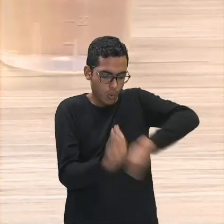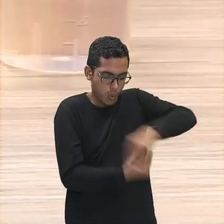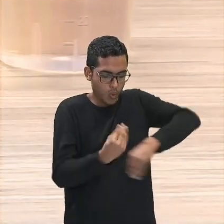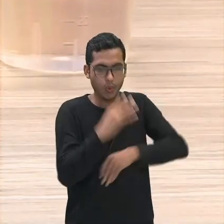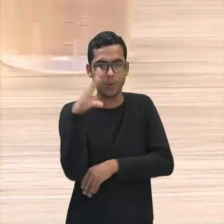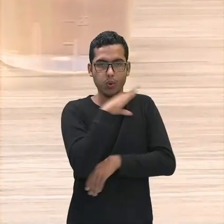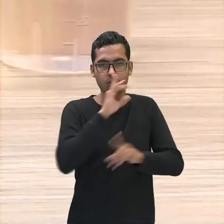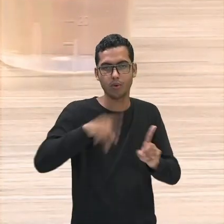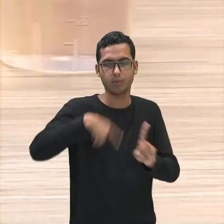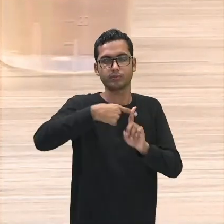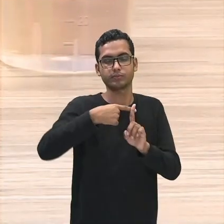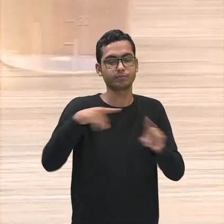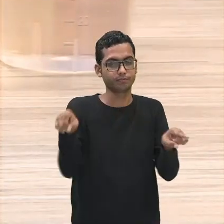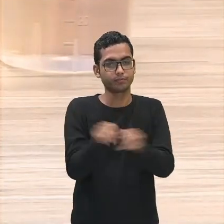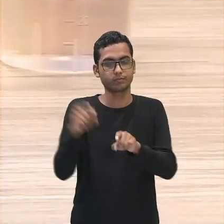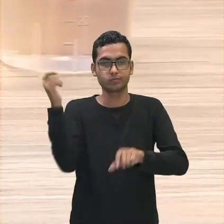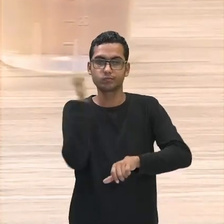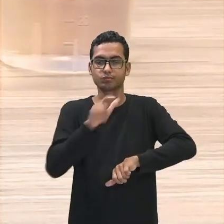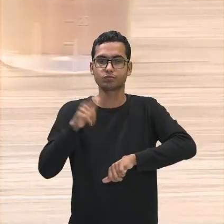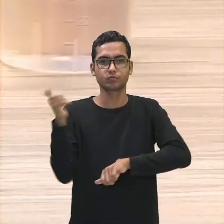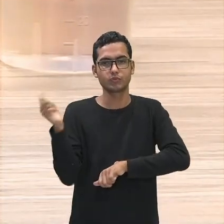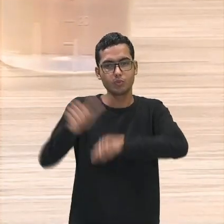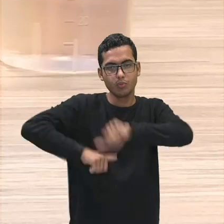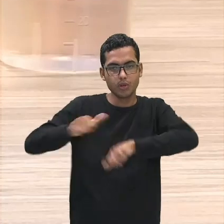sódio, permitindo uma rápida mudança de cor.